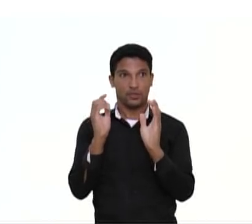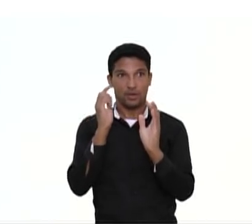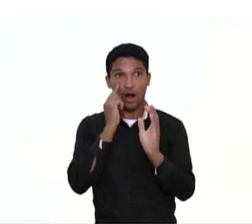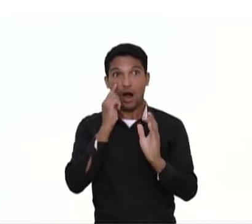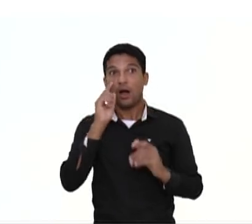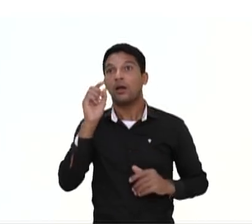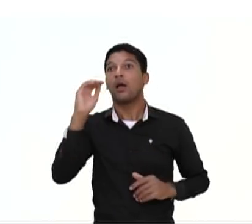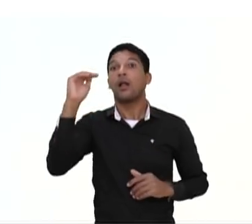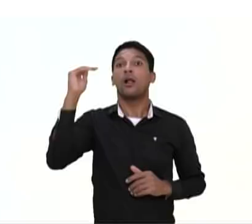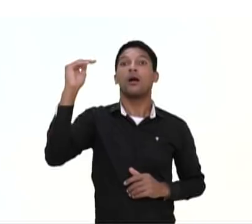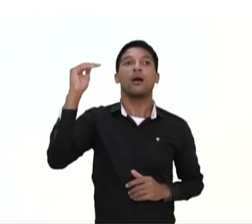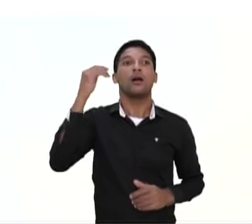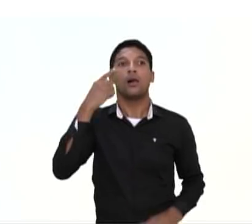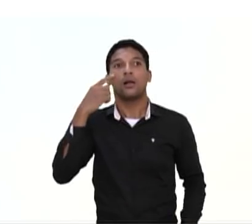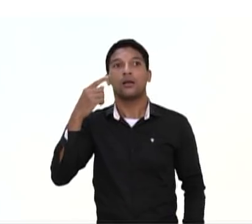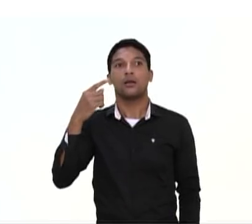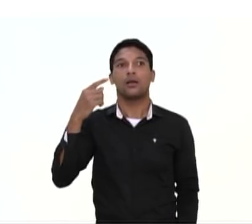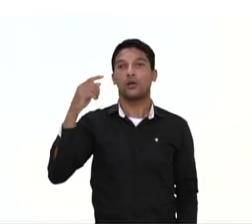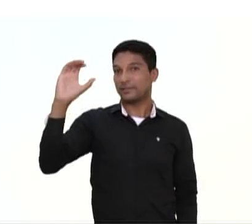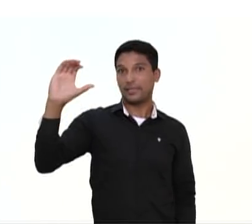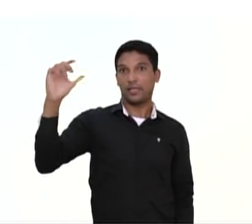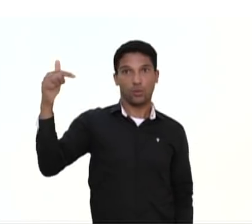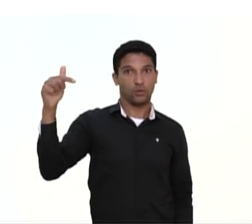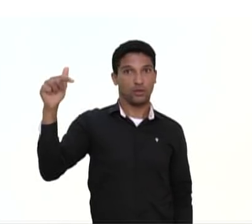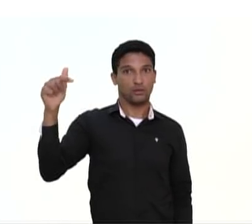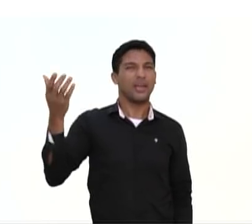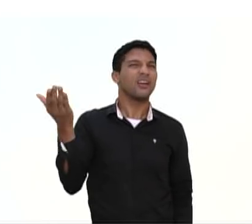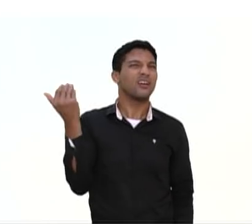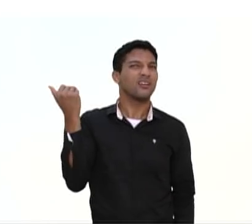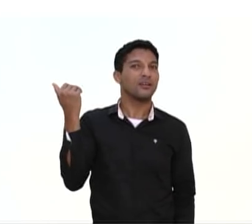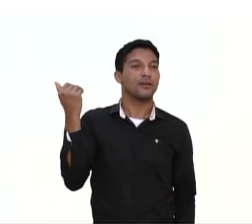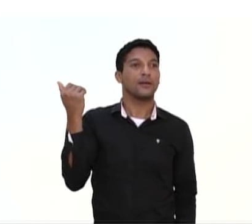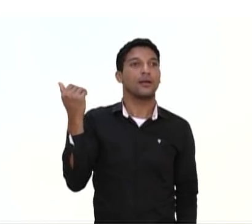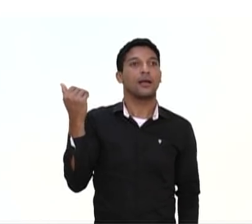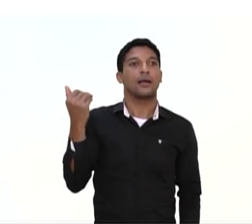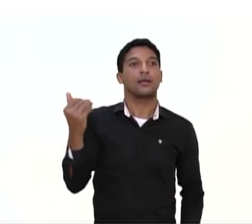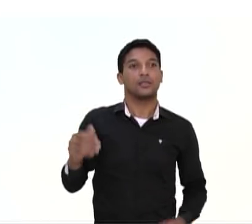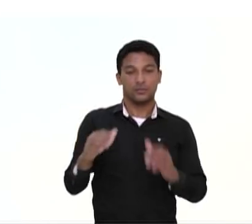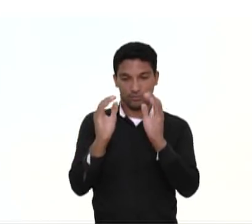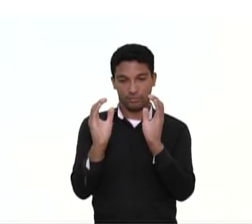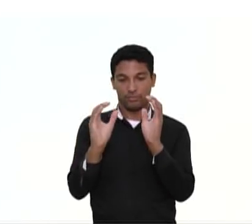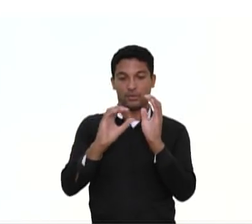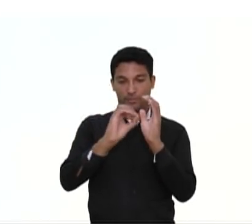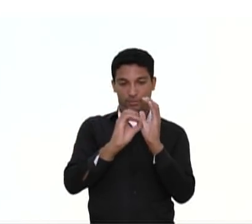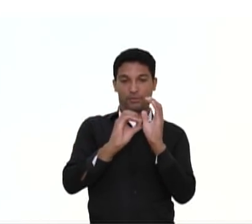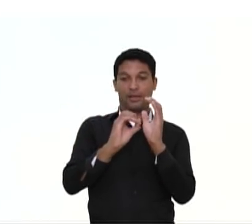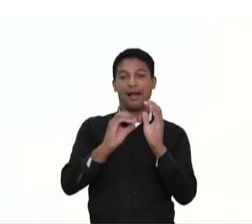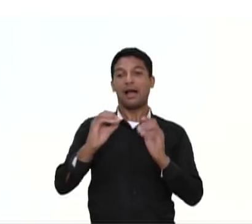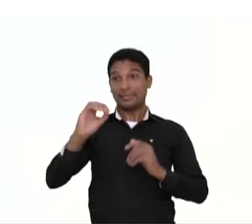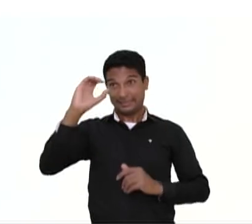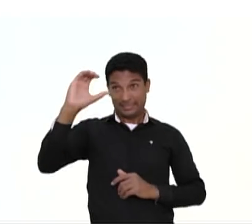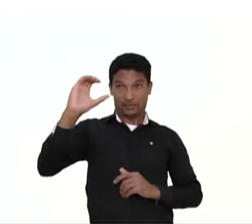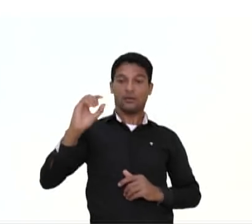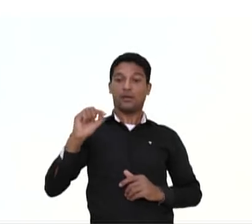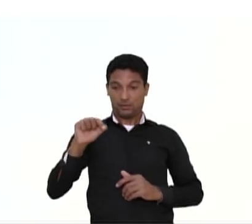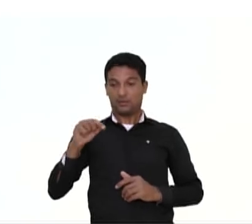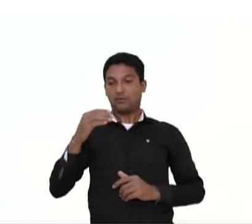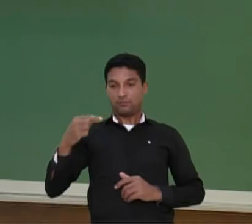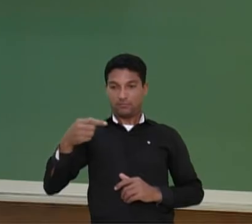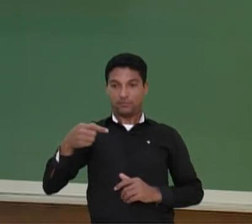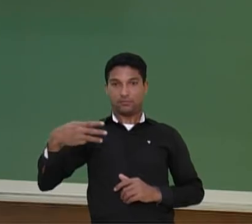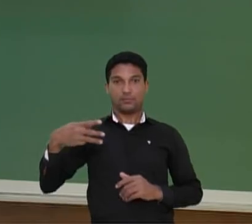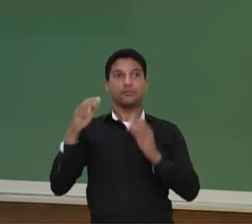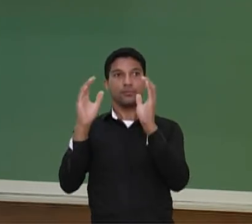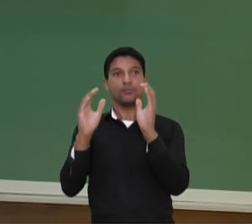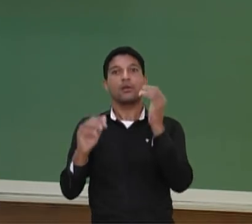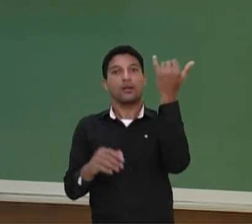que não tem o o item ser né foi vicente ser e aqui quando você igual a -3 então